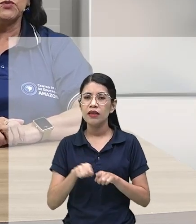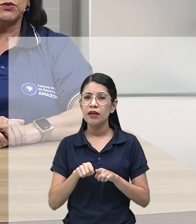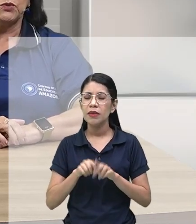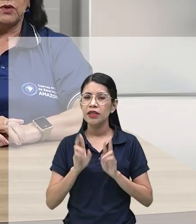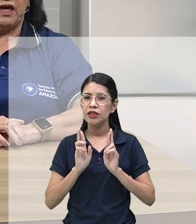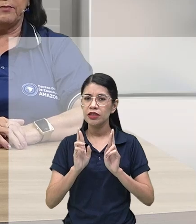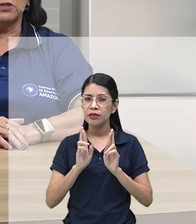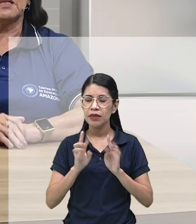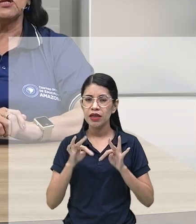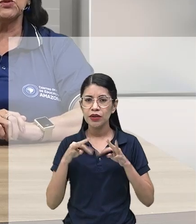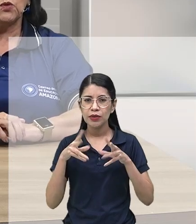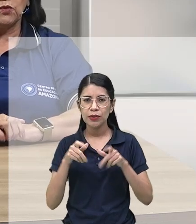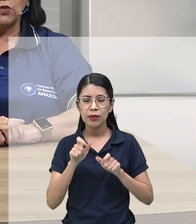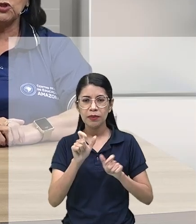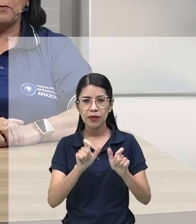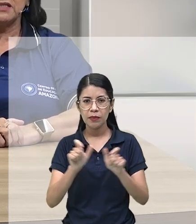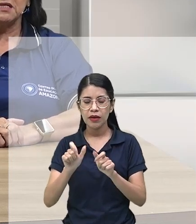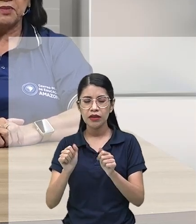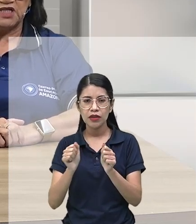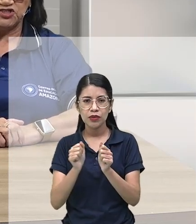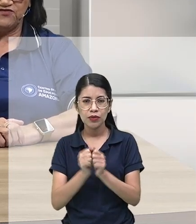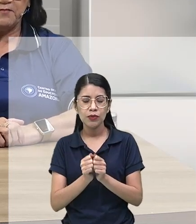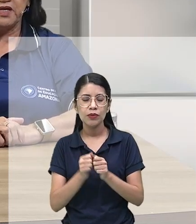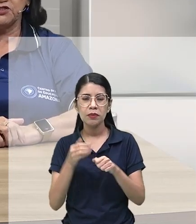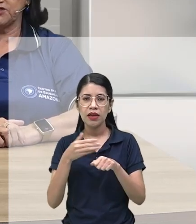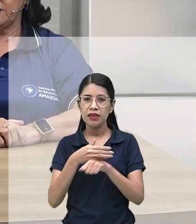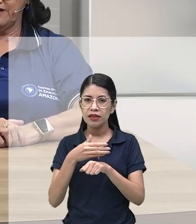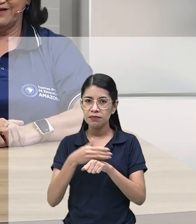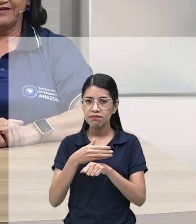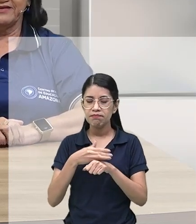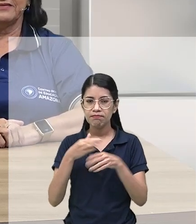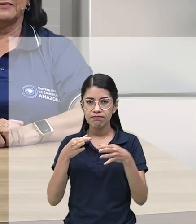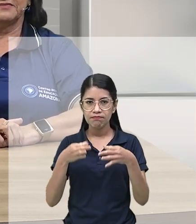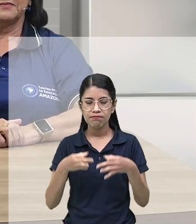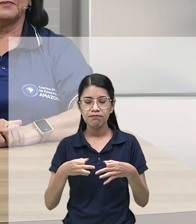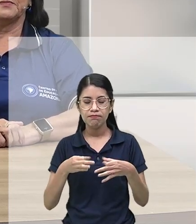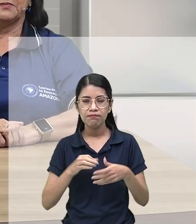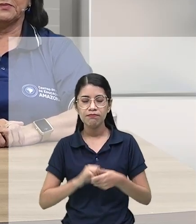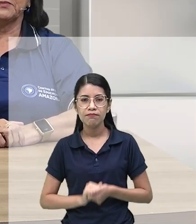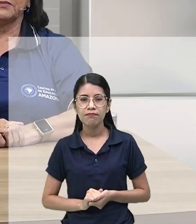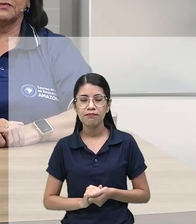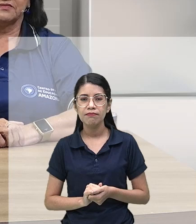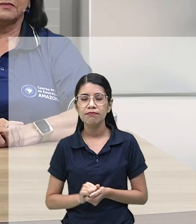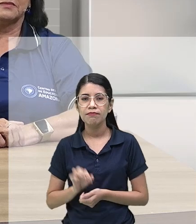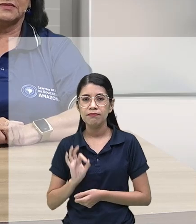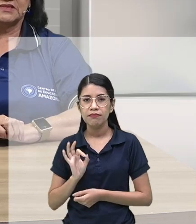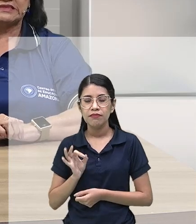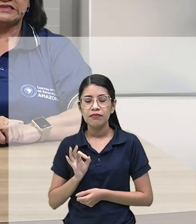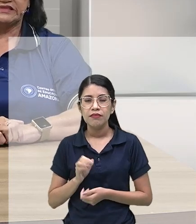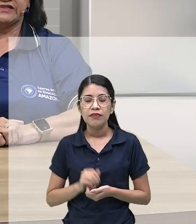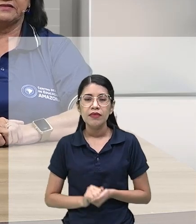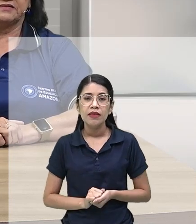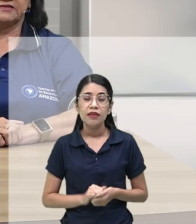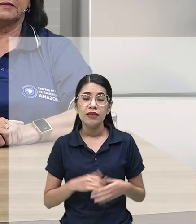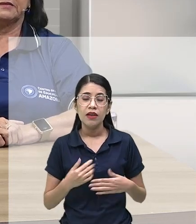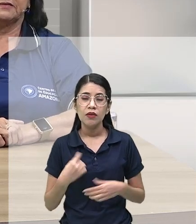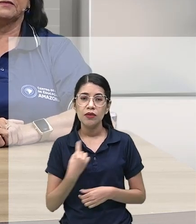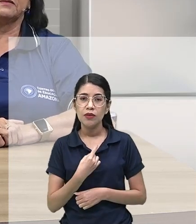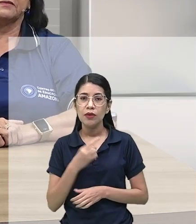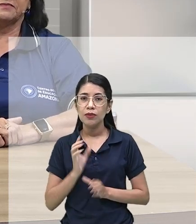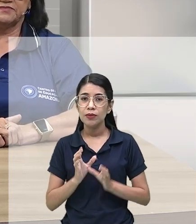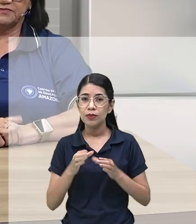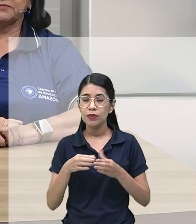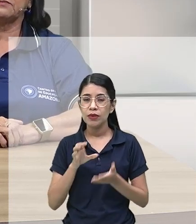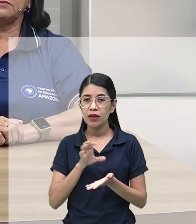todo mundo possa estar junto conosco, participando ativamente. Isso mesmo. E para nós aqui da equipe,